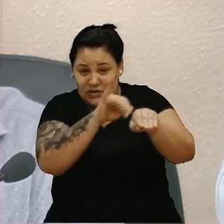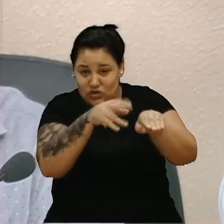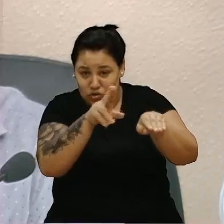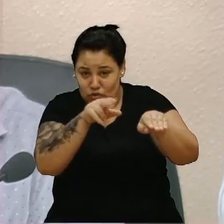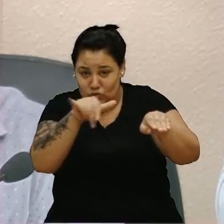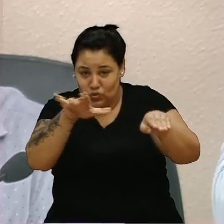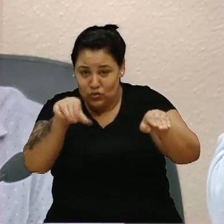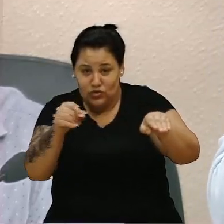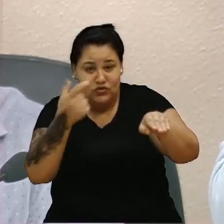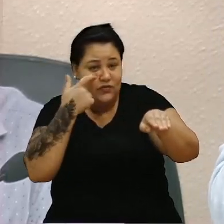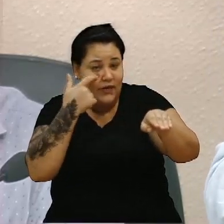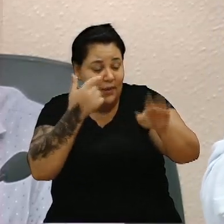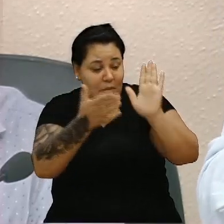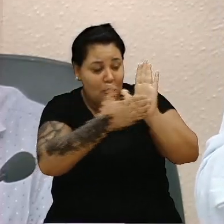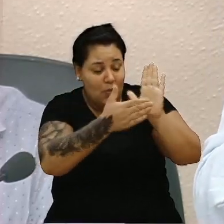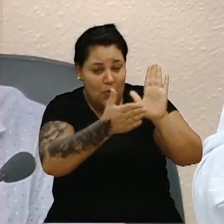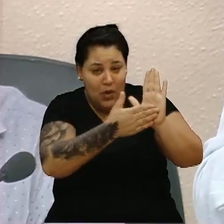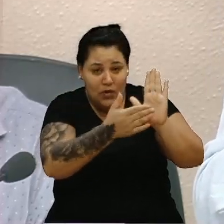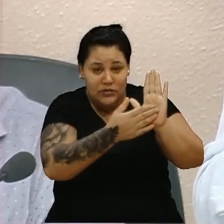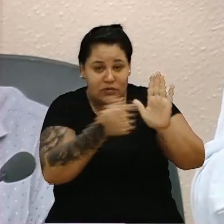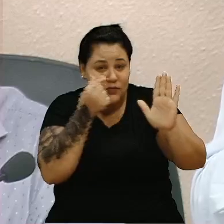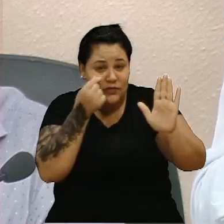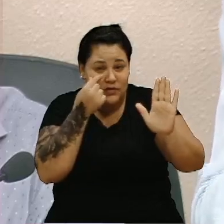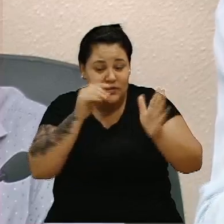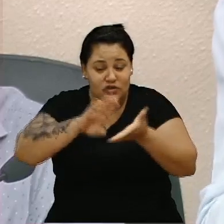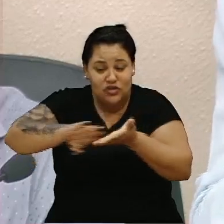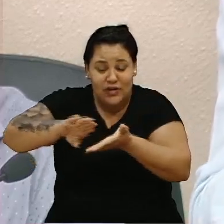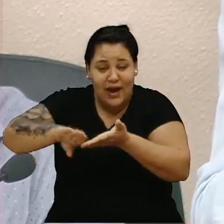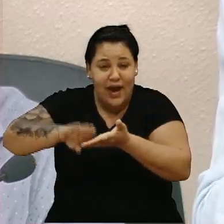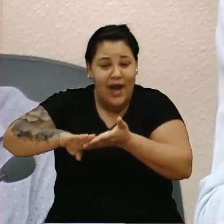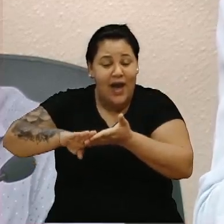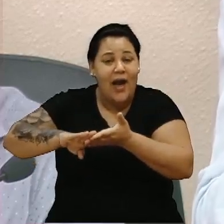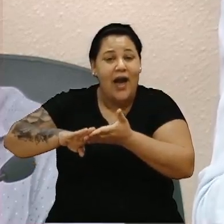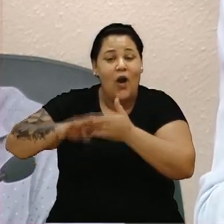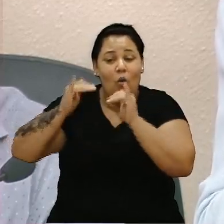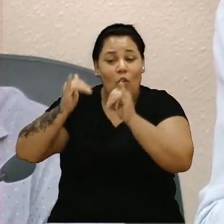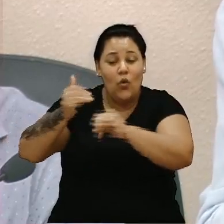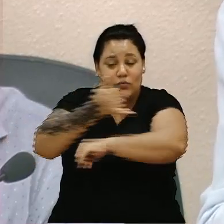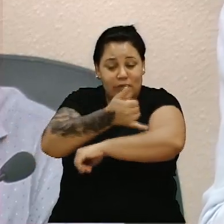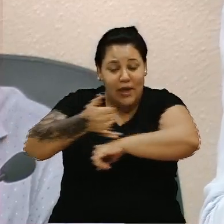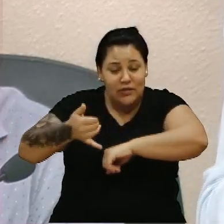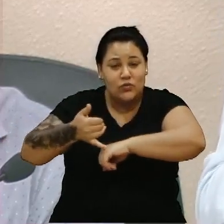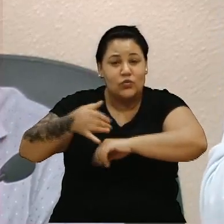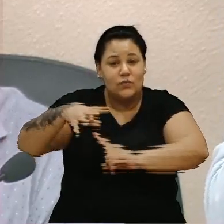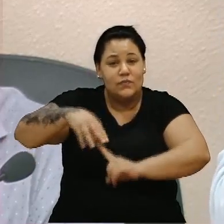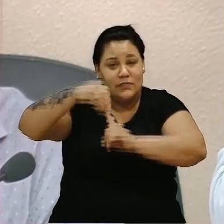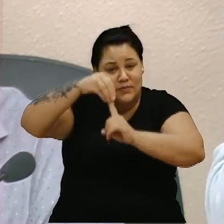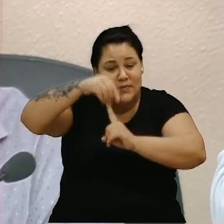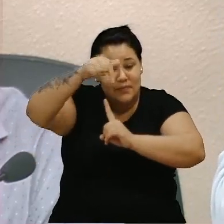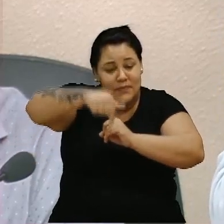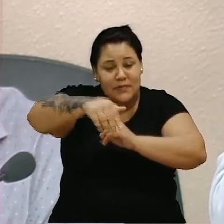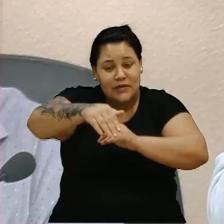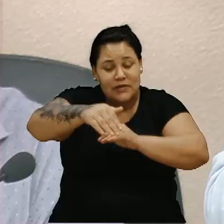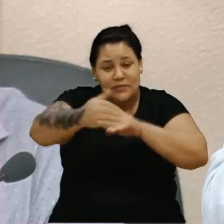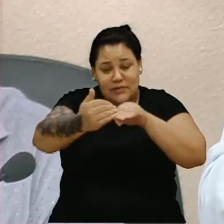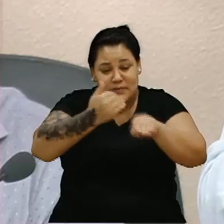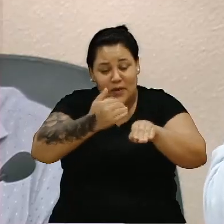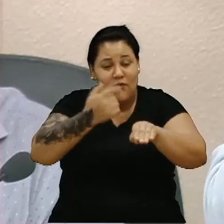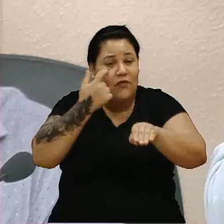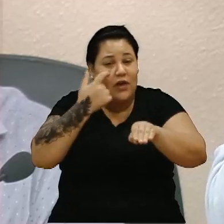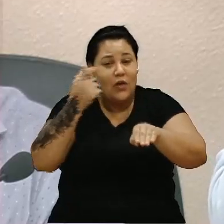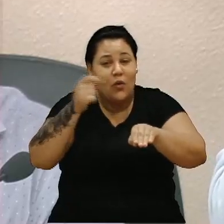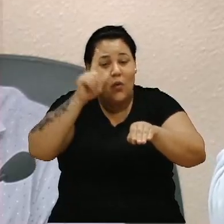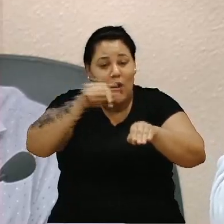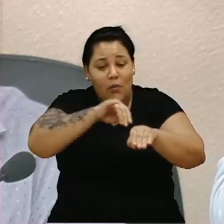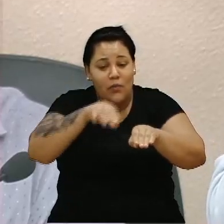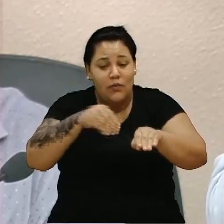proposta do vereador Frisso. A retirada do ônibus da Sinimbu, da Bento e da Pinheiro, podemos conversar sobre essa possibilidade. Qual é o transporte mais